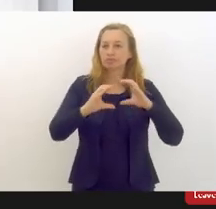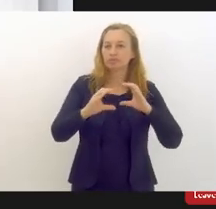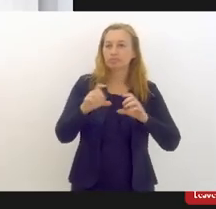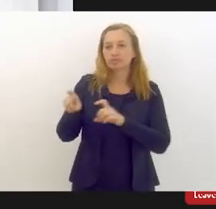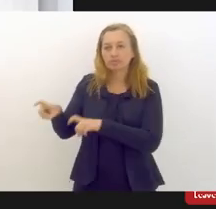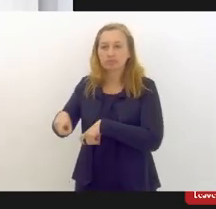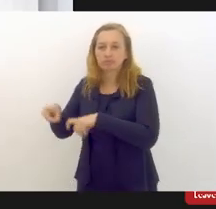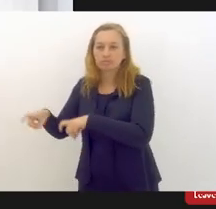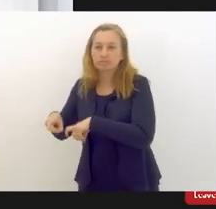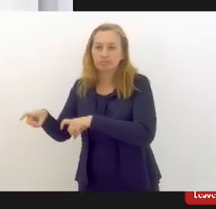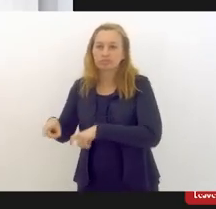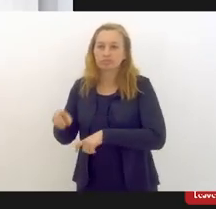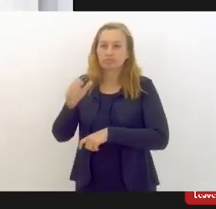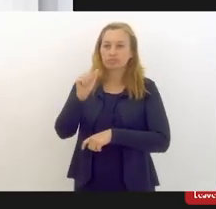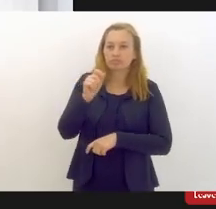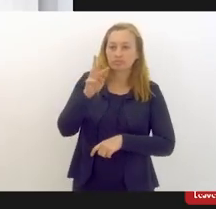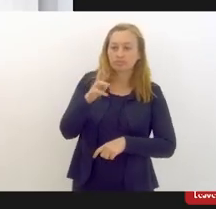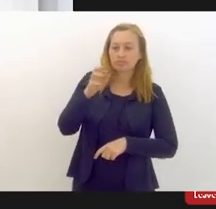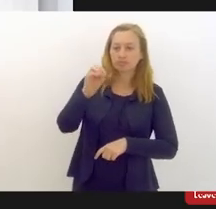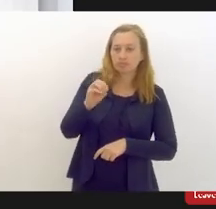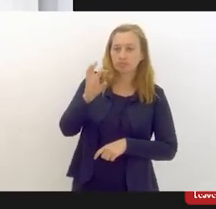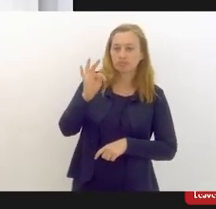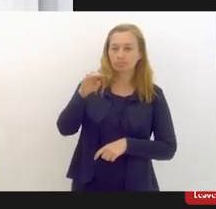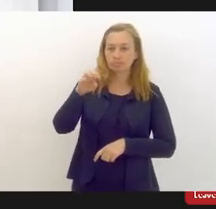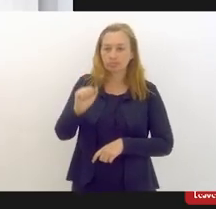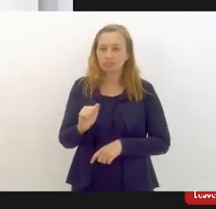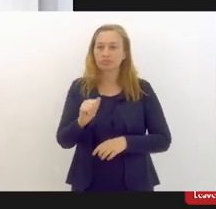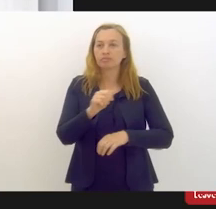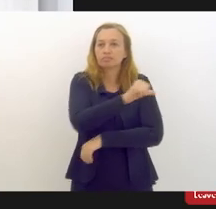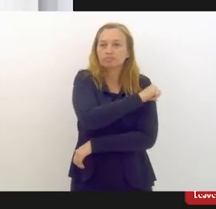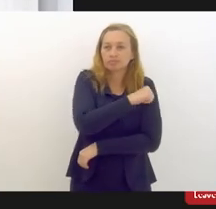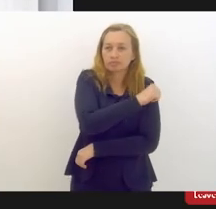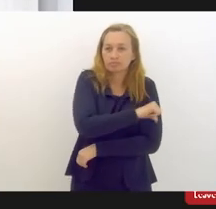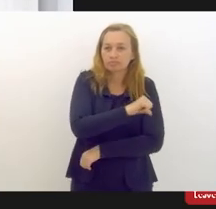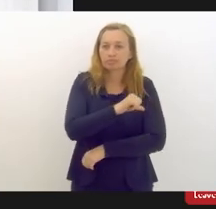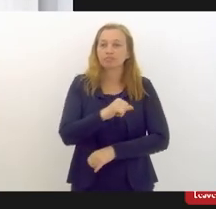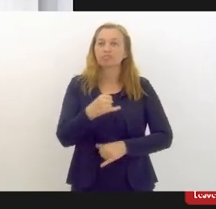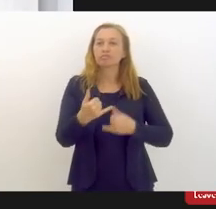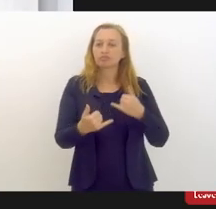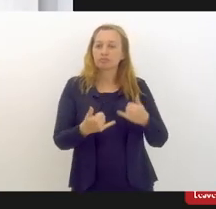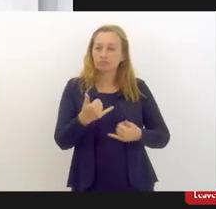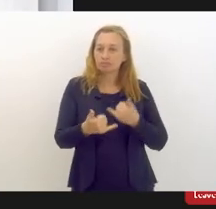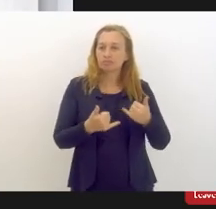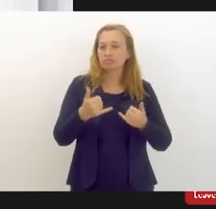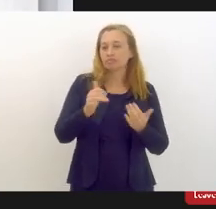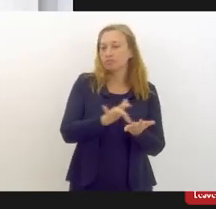agropecuária, eletrotécnica, agrícola, enfermagem, jogos digitais.